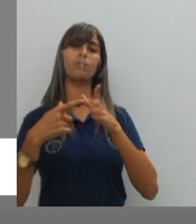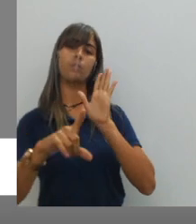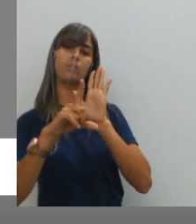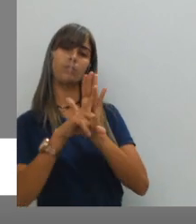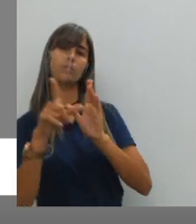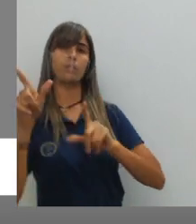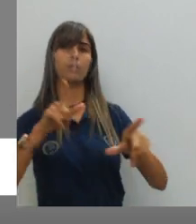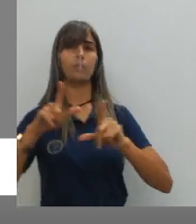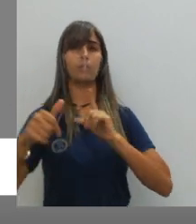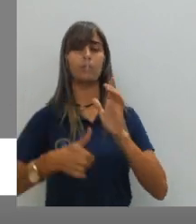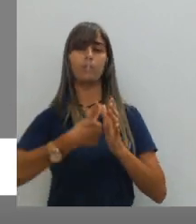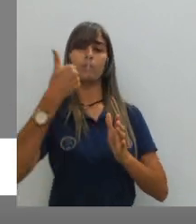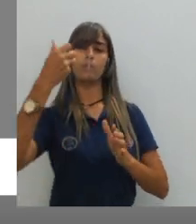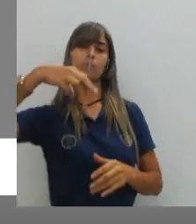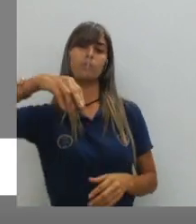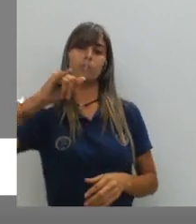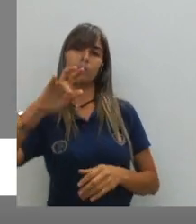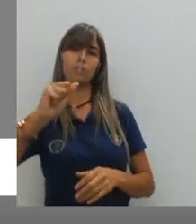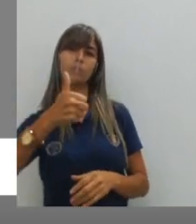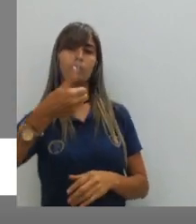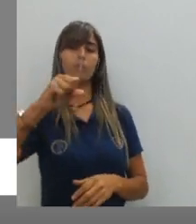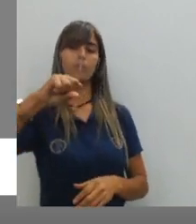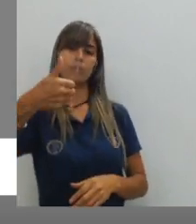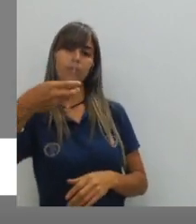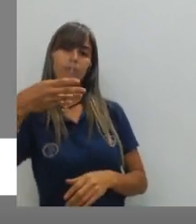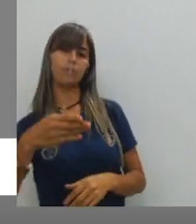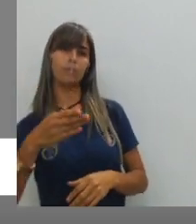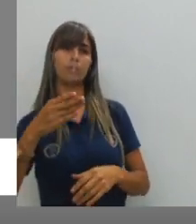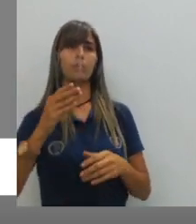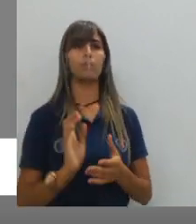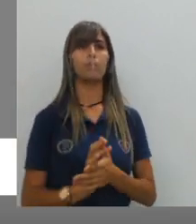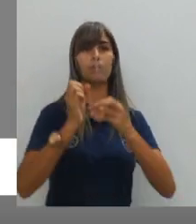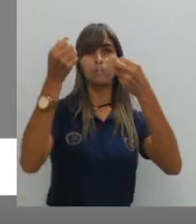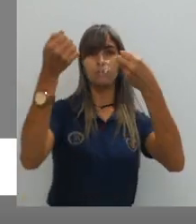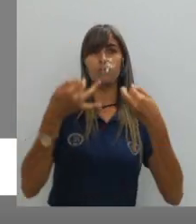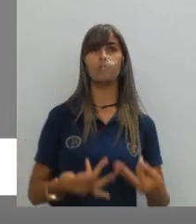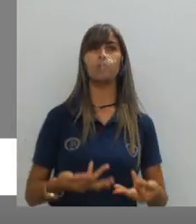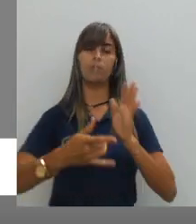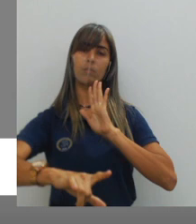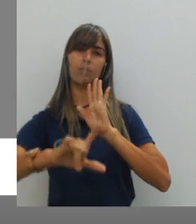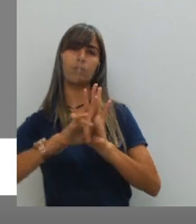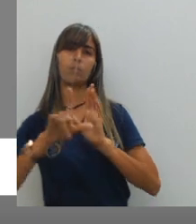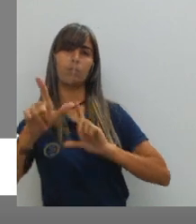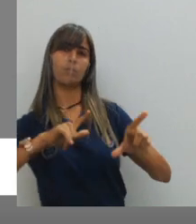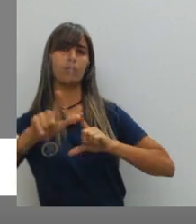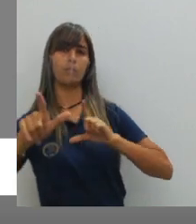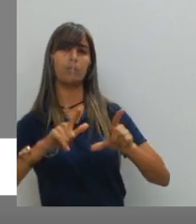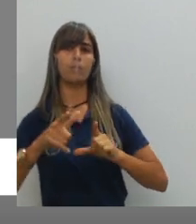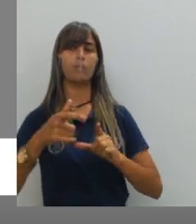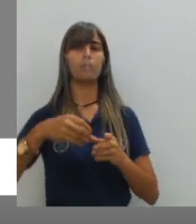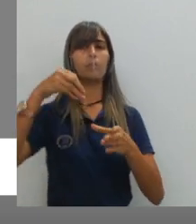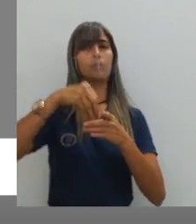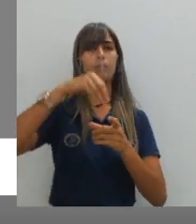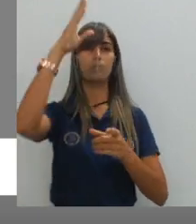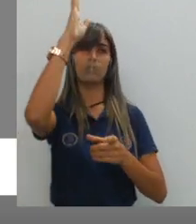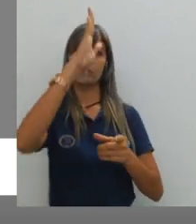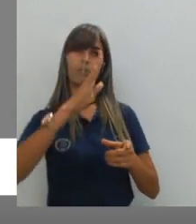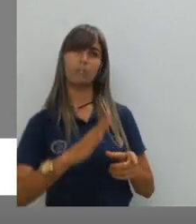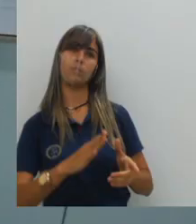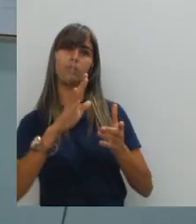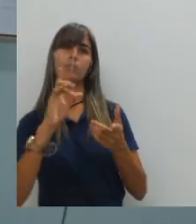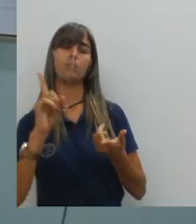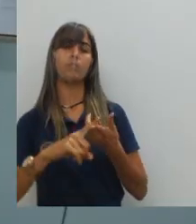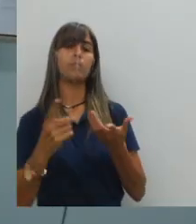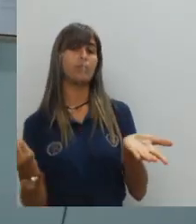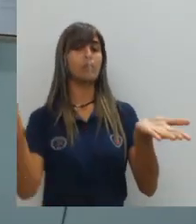em 1º de maio de 1943 unificou toda a legislação trabalhista então existente no Brasil e